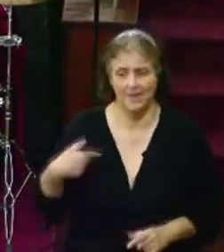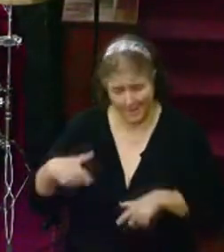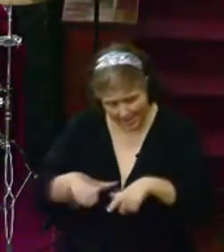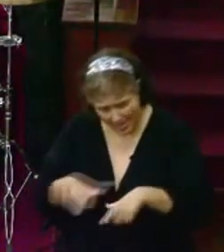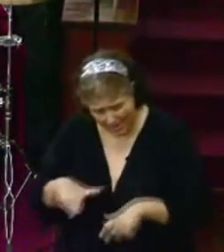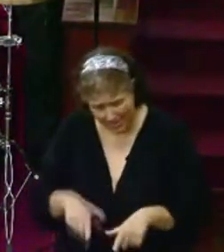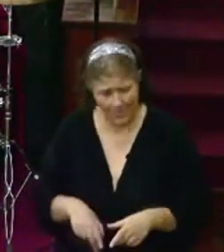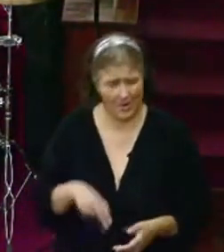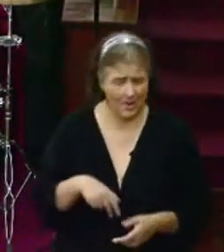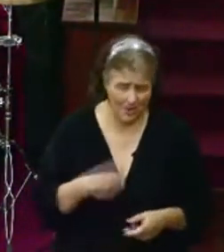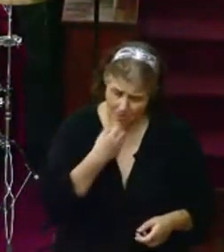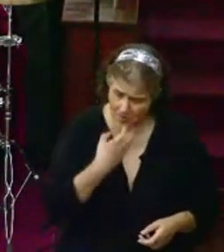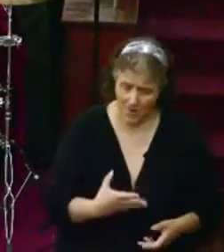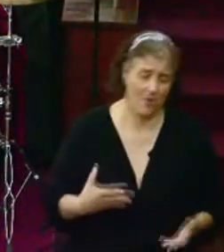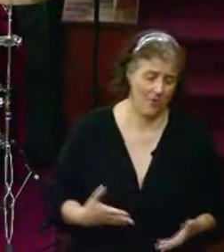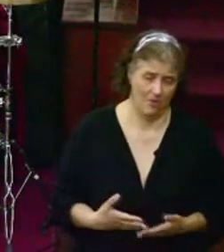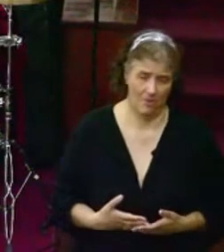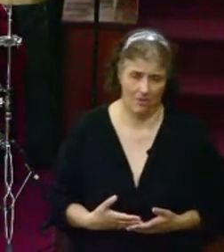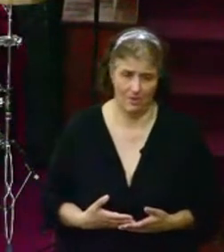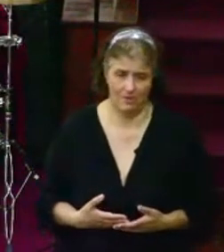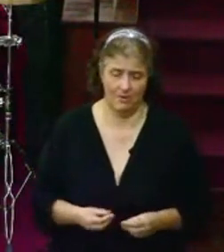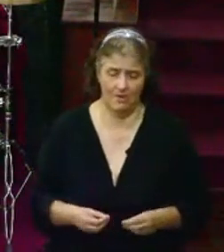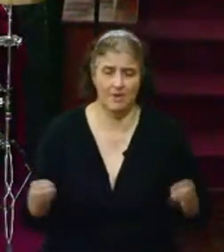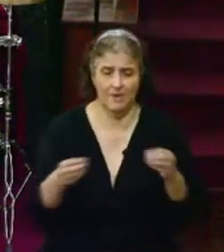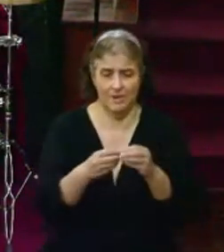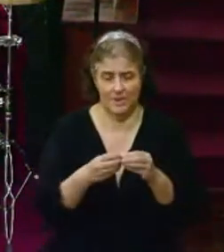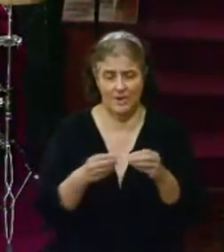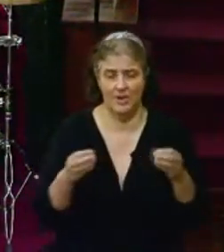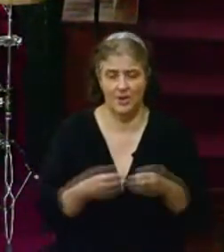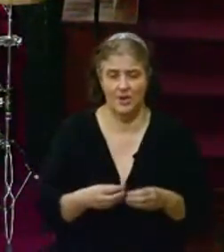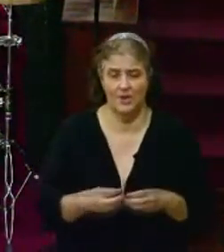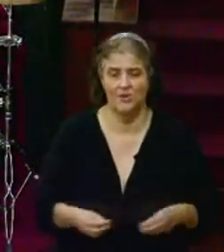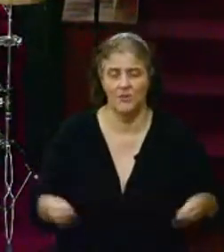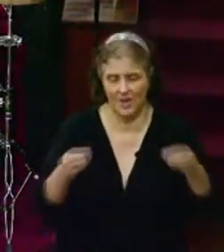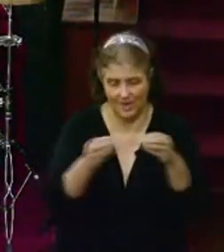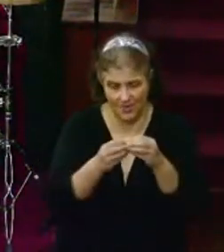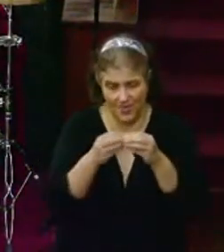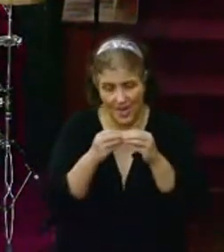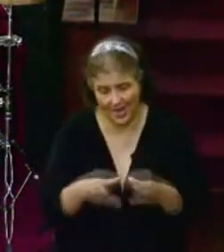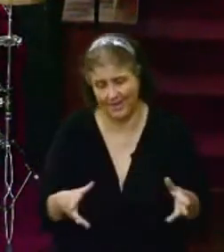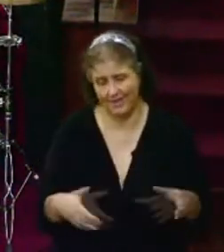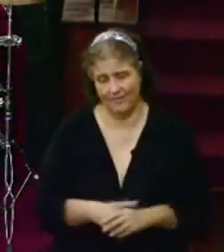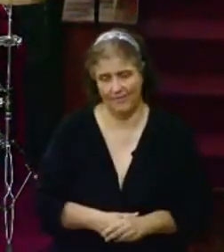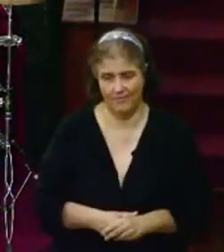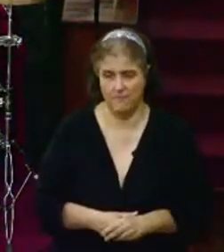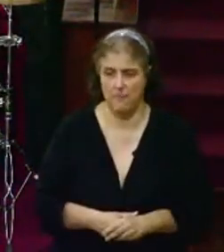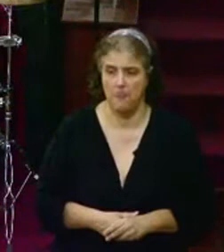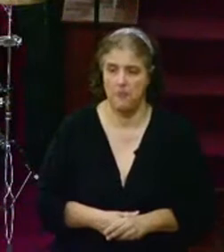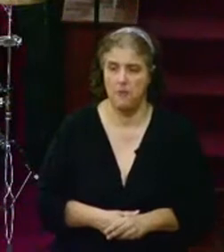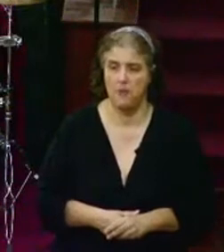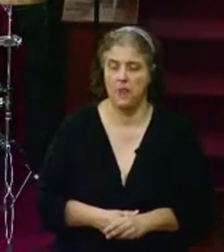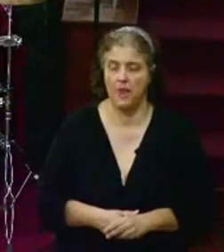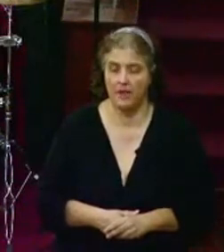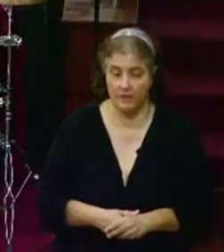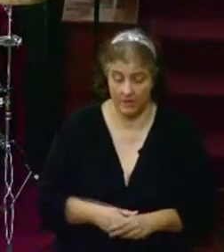tem buscado ser uma pessoa que realmente merece ter esse auxílio, essa assistência. E esses anciãos judeus,